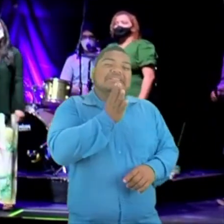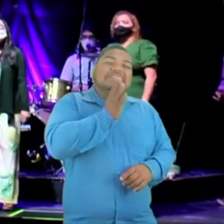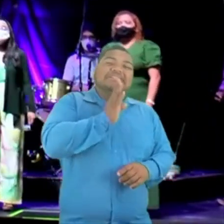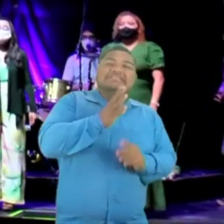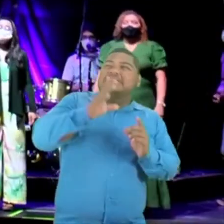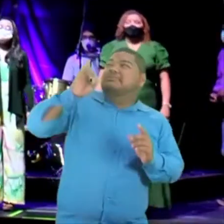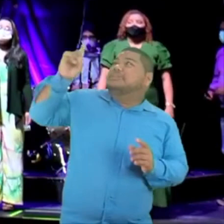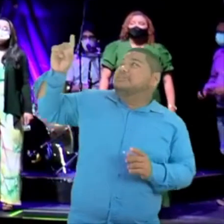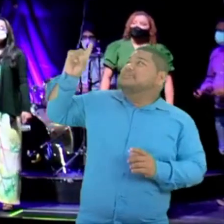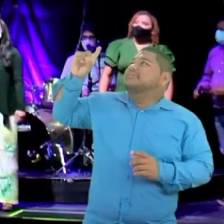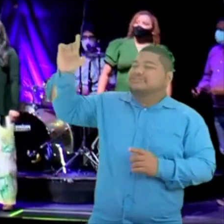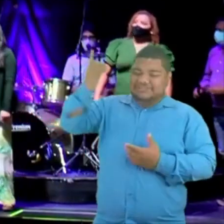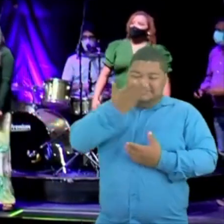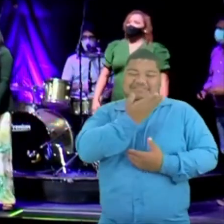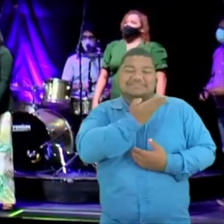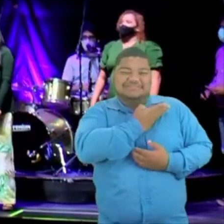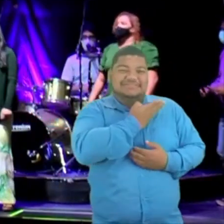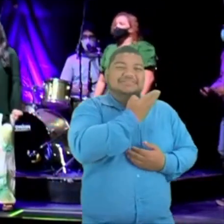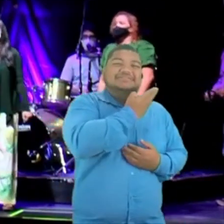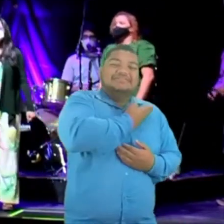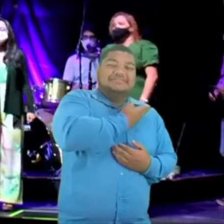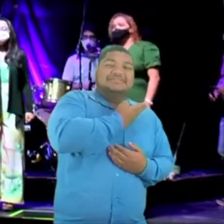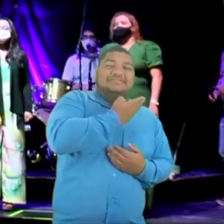Conheci um grande amigo,